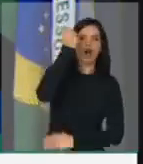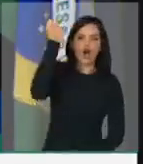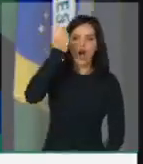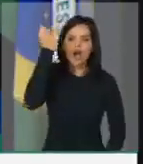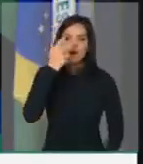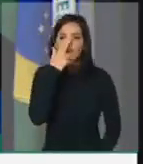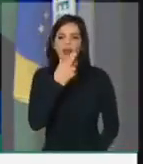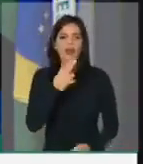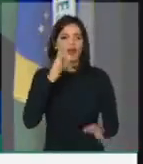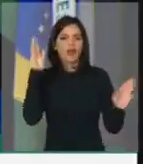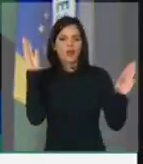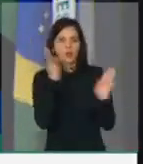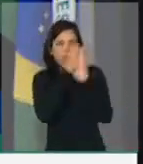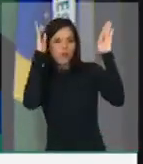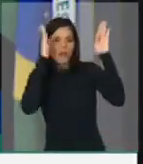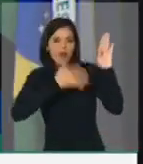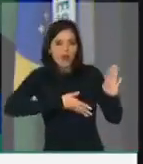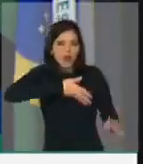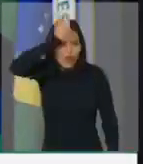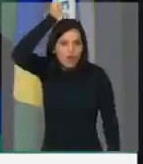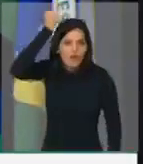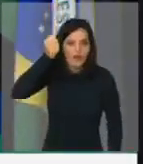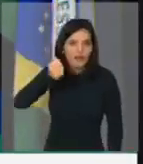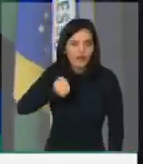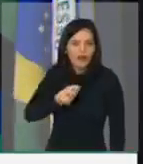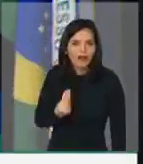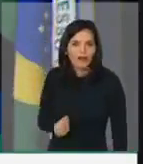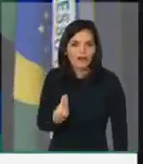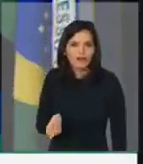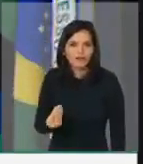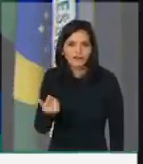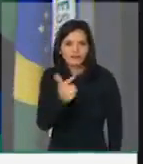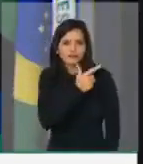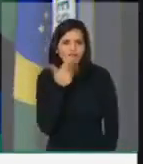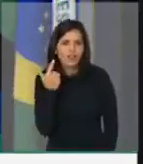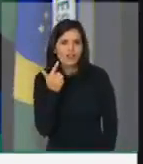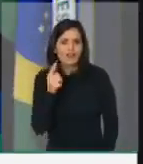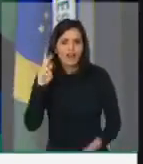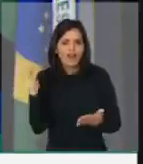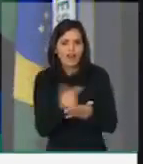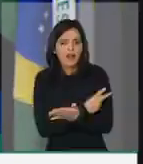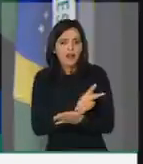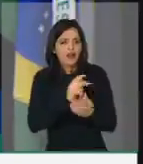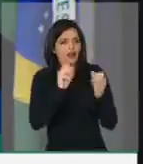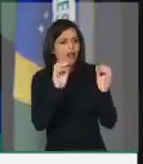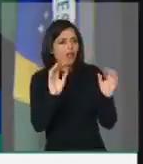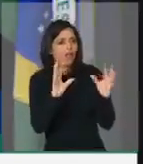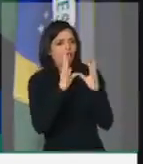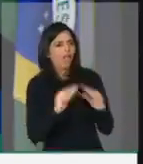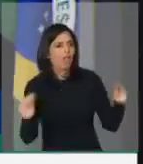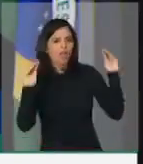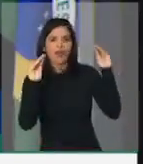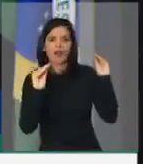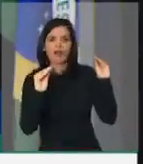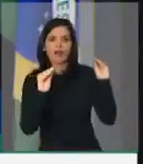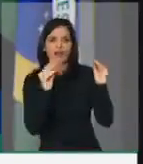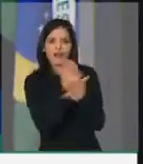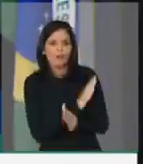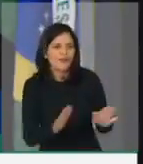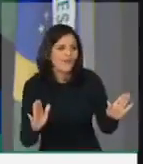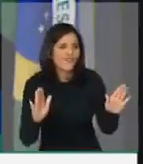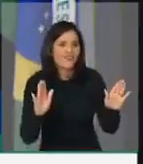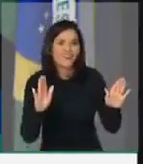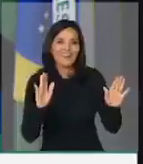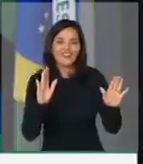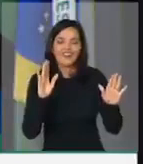impeachment de flash porque Desculpa eu não tenho nada se teve teve a kryptonita que fez com que morresse muito antes